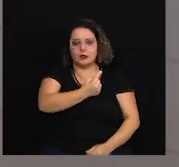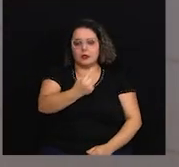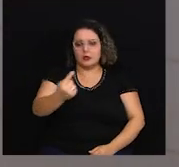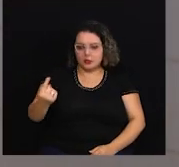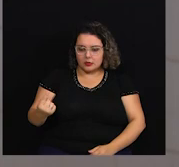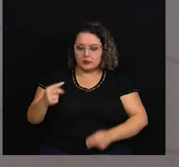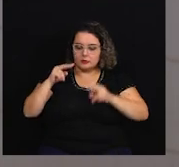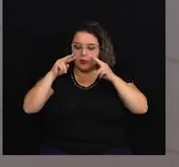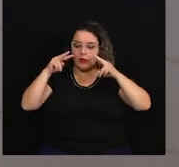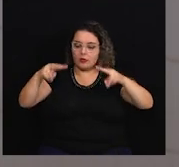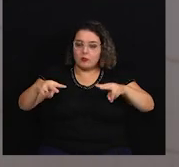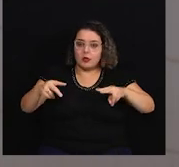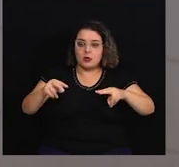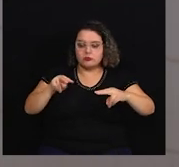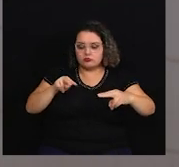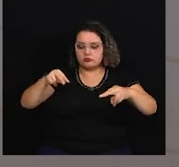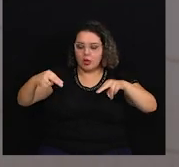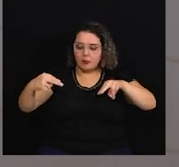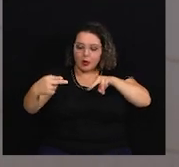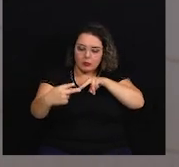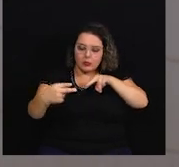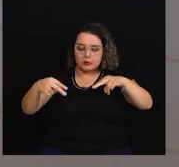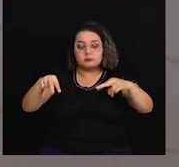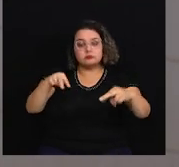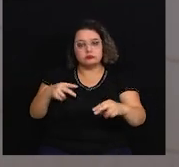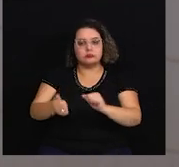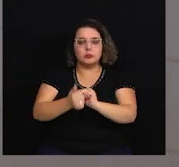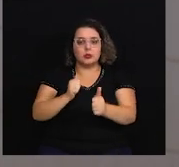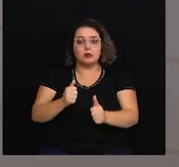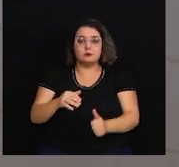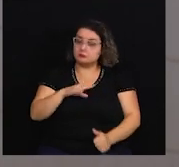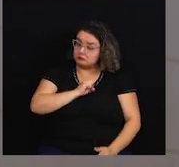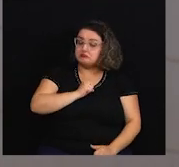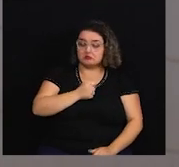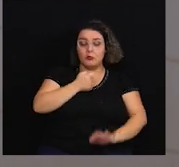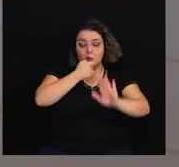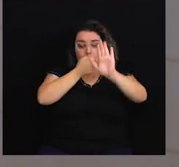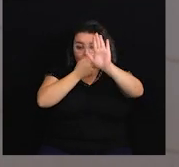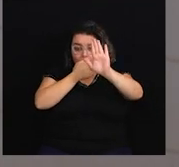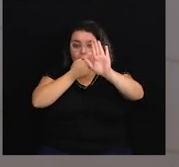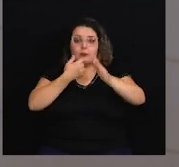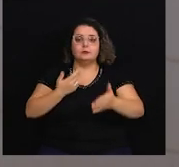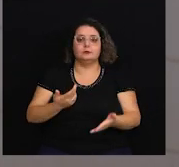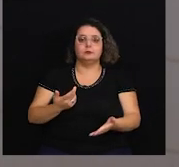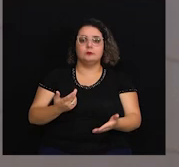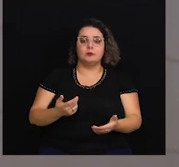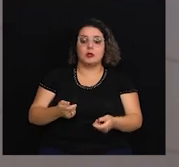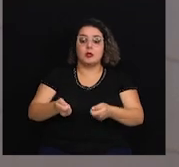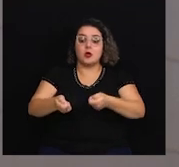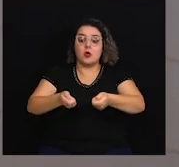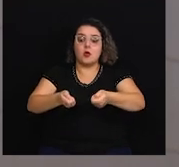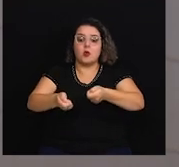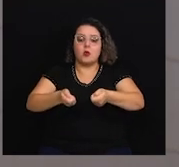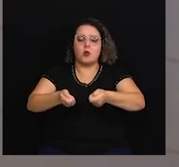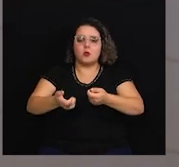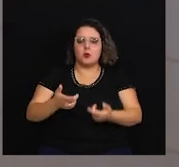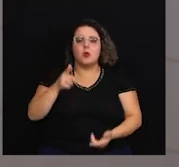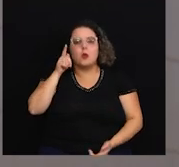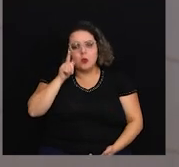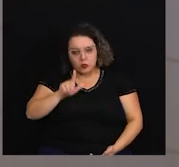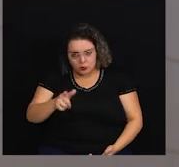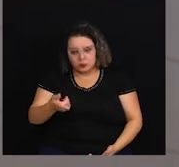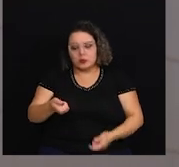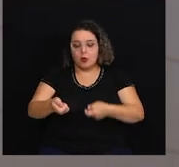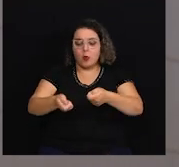o esportes um de um jeito diferente e eu gostei de ver como árbitro porque inclusivas tem controle você consegue